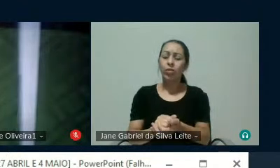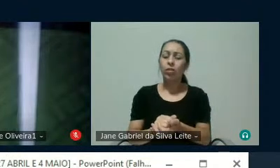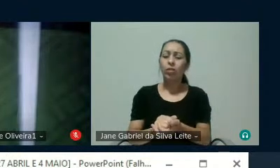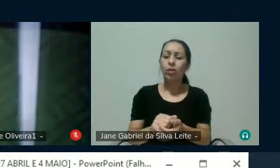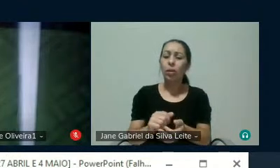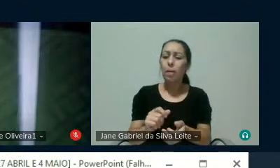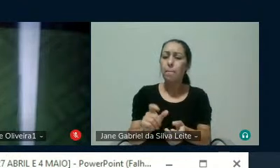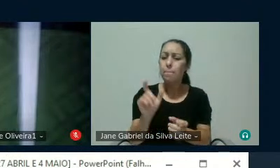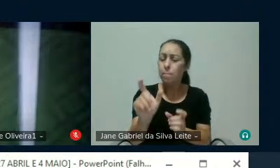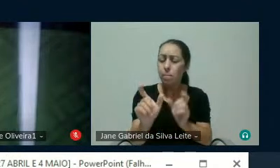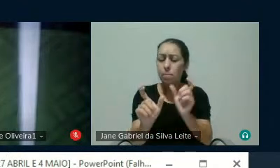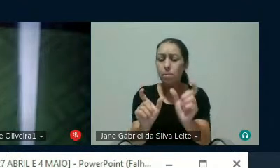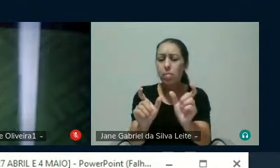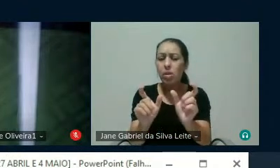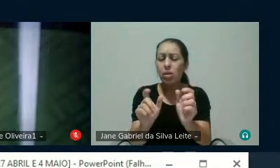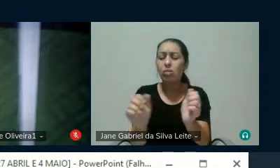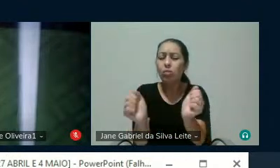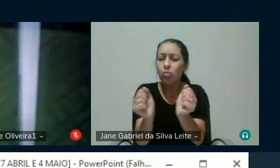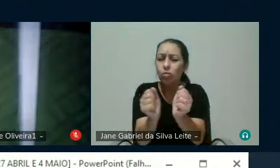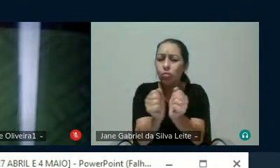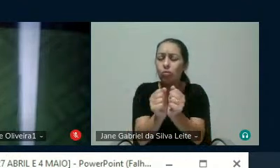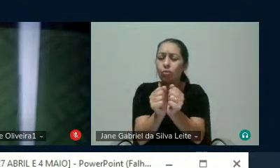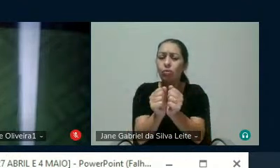brasileira em Libras.